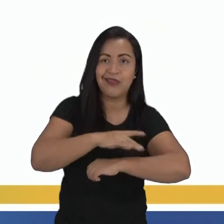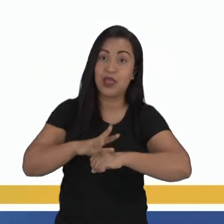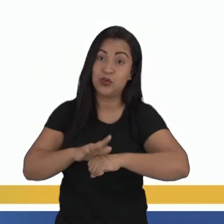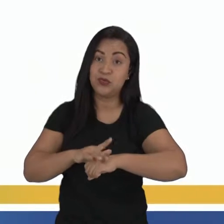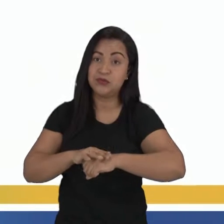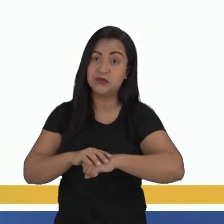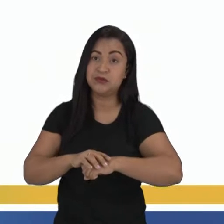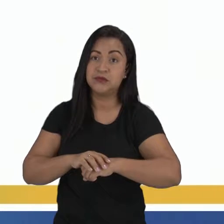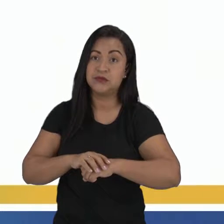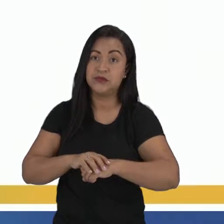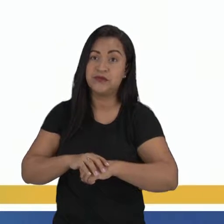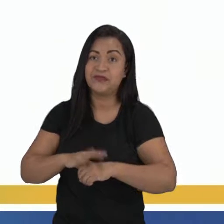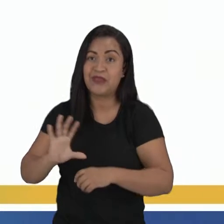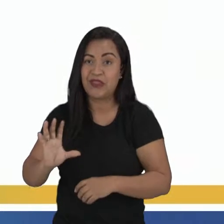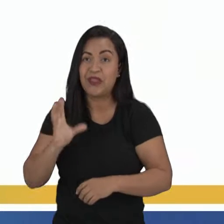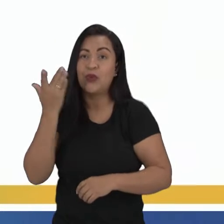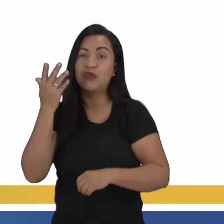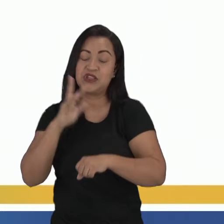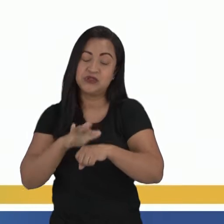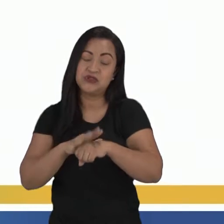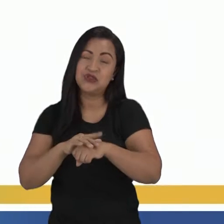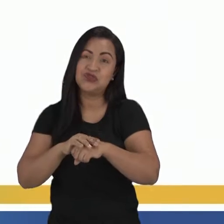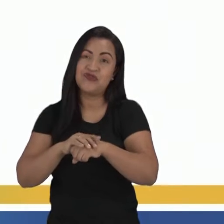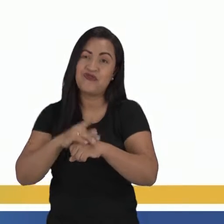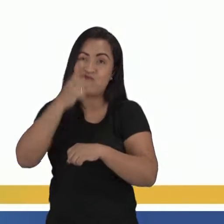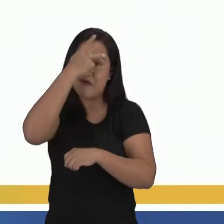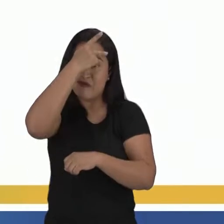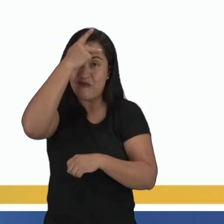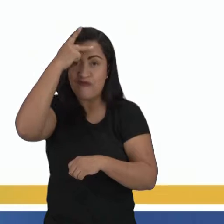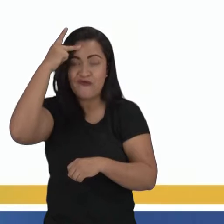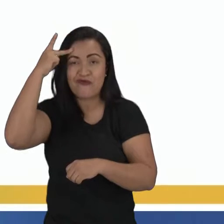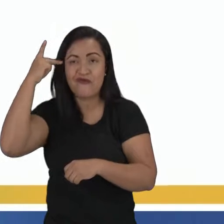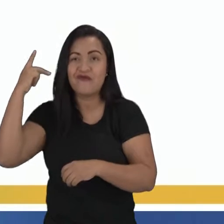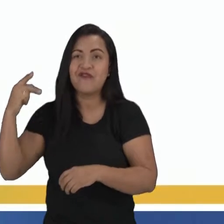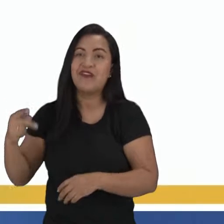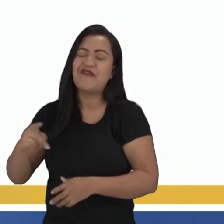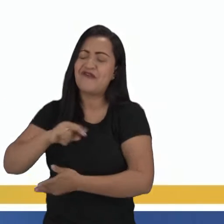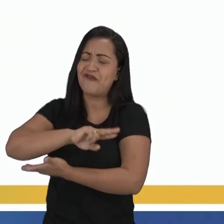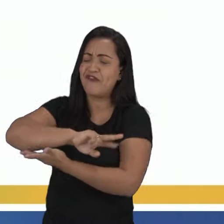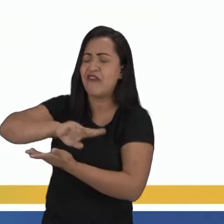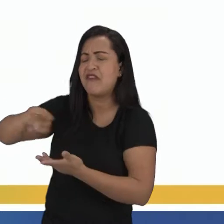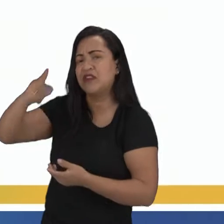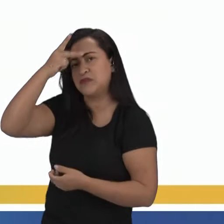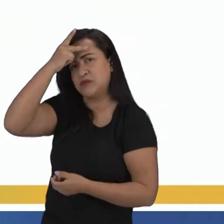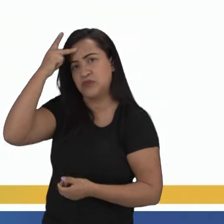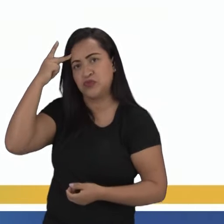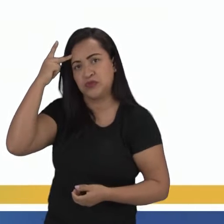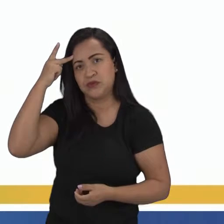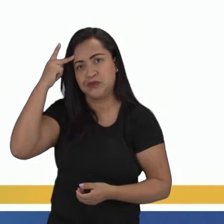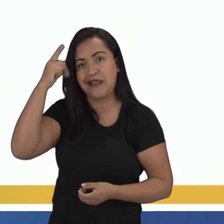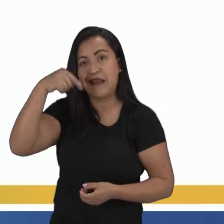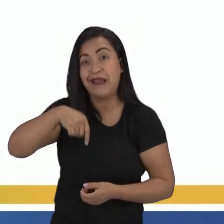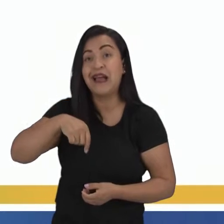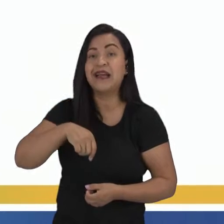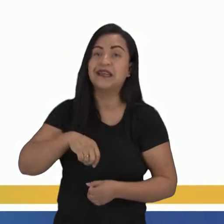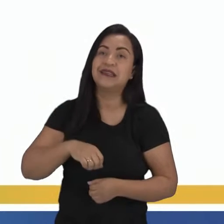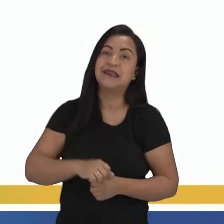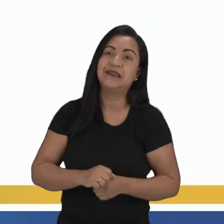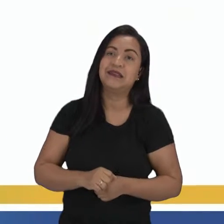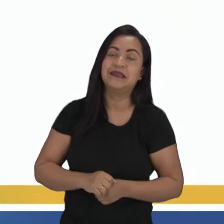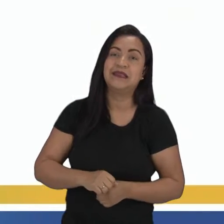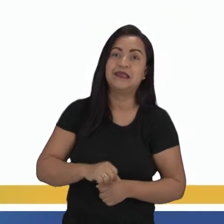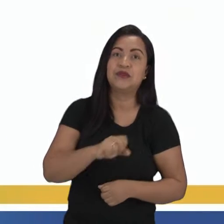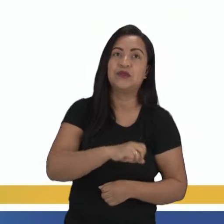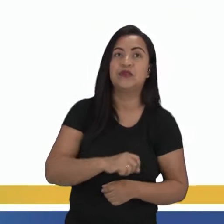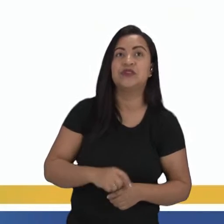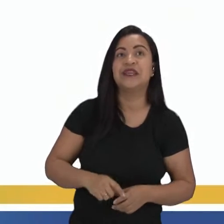pessoas infectadas pela dengue. Isso é um surto, ele não chega a passar para outras regiões. Aqui a epidemia ela já passa